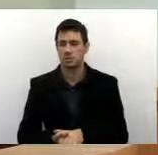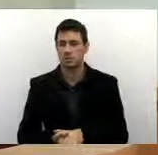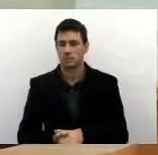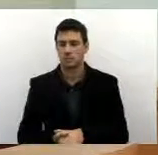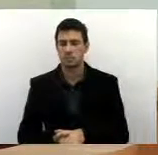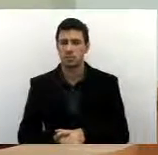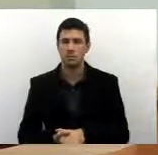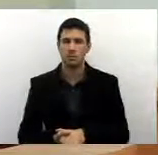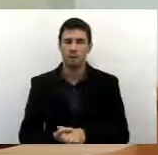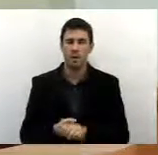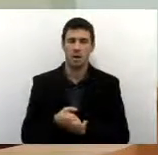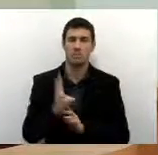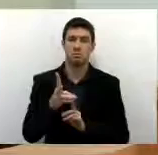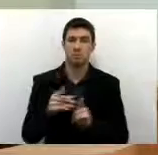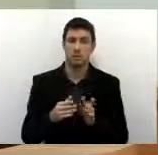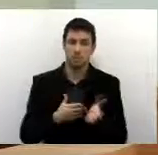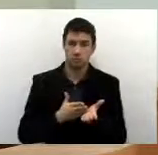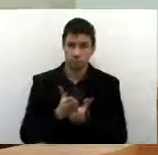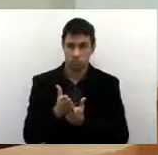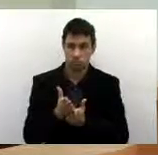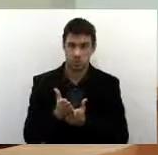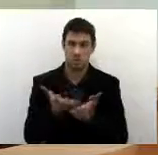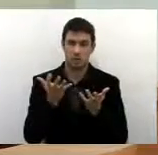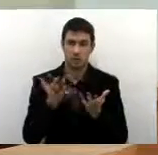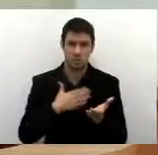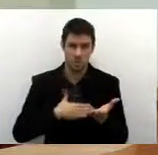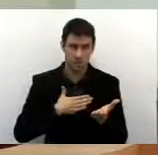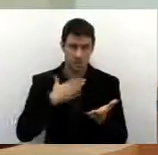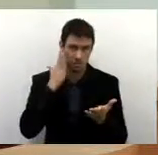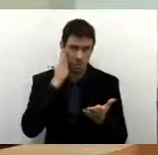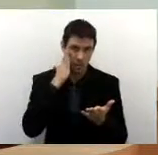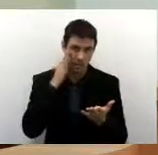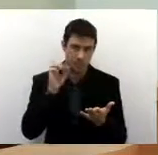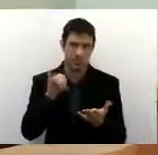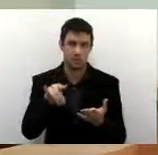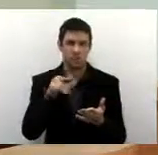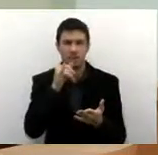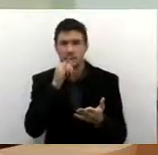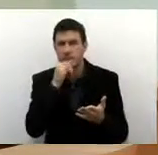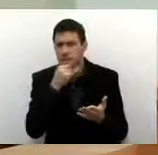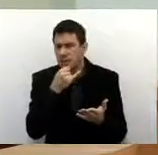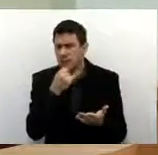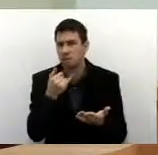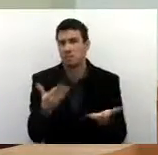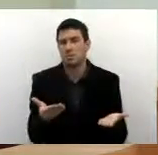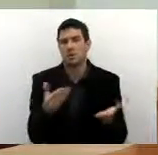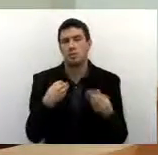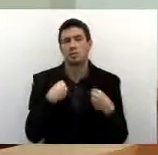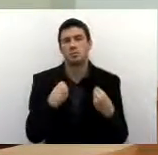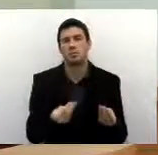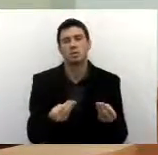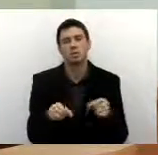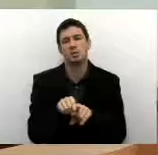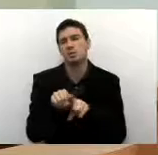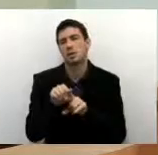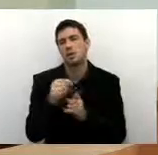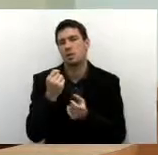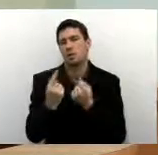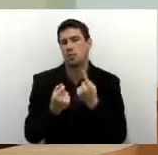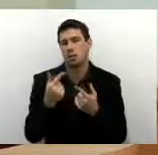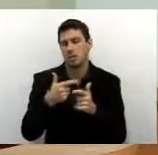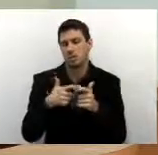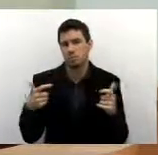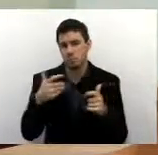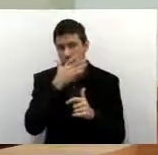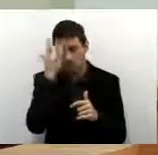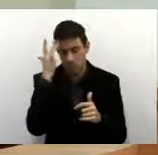Ainda nessa linha, eu gostaria de saber, infelizmente, apenas para situar os demais colegas aqui,